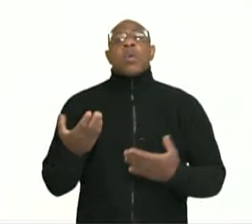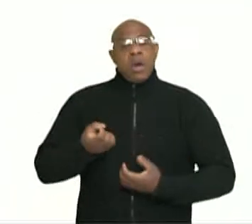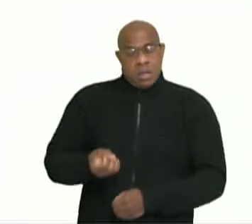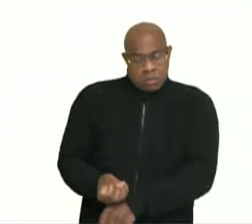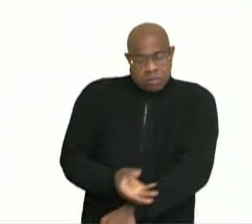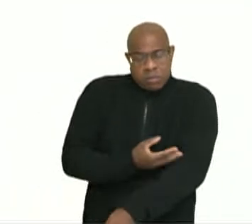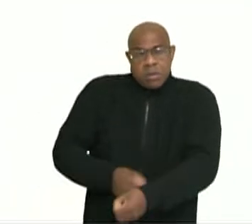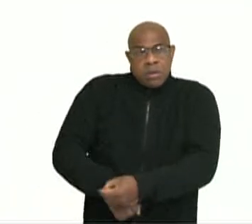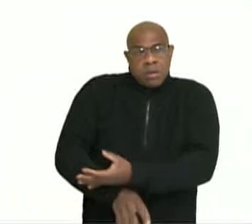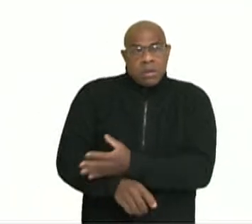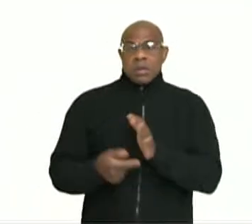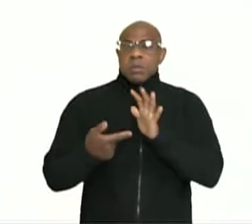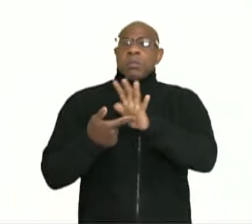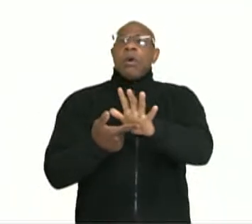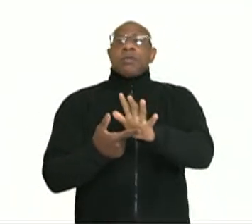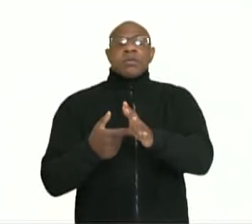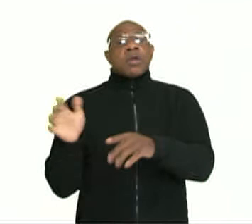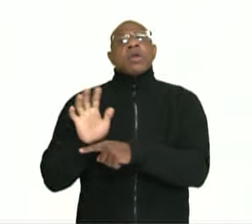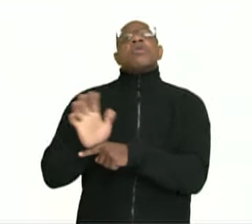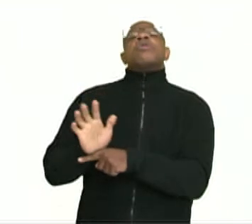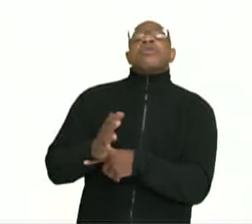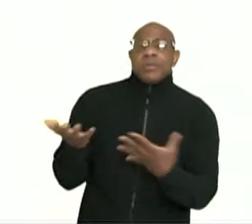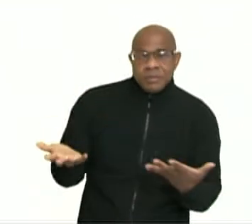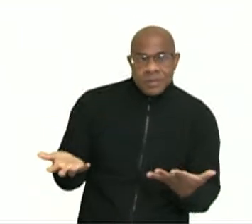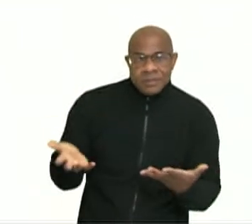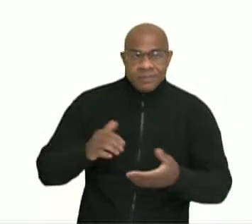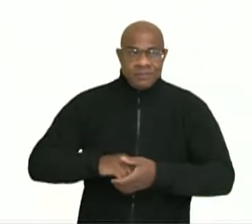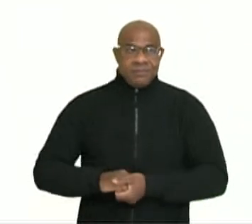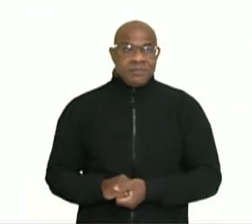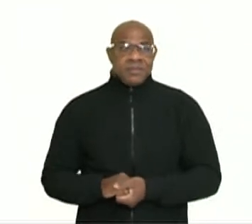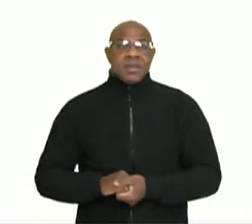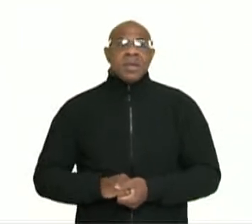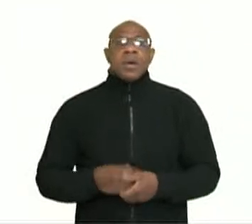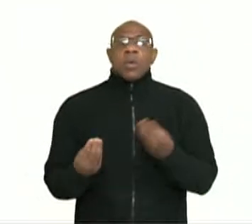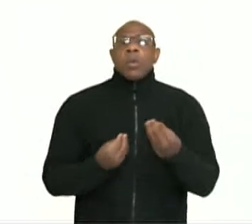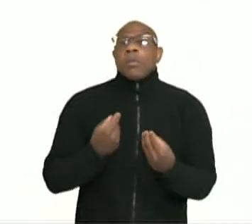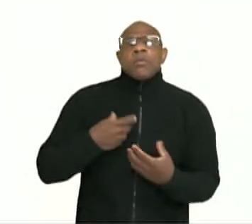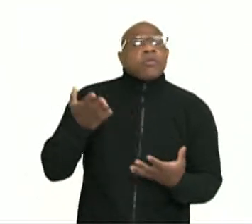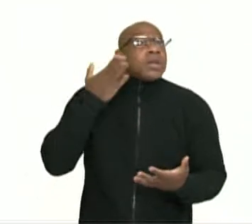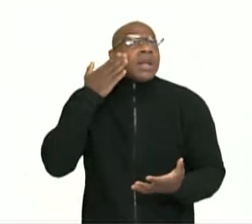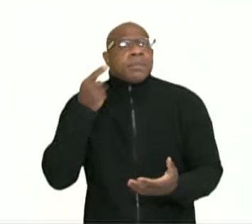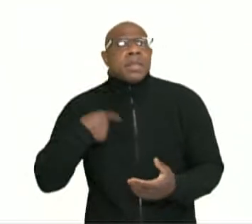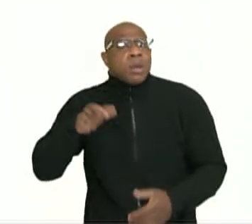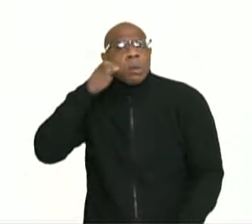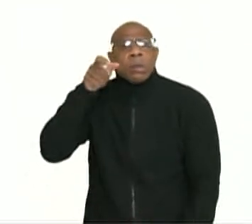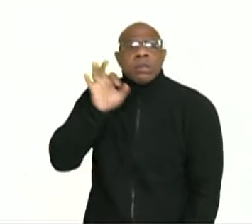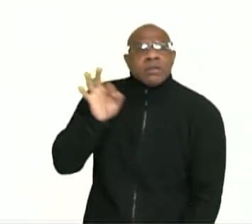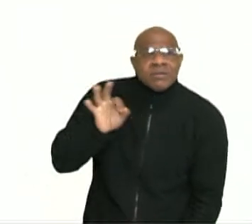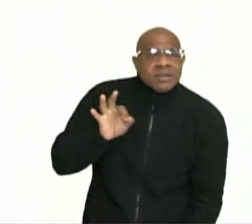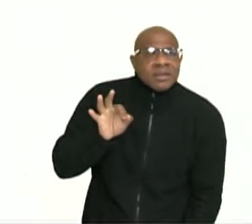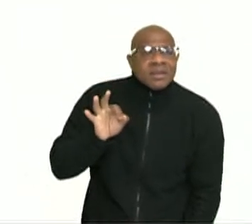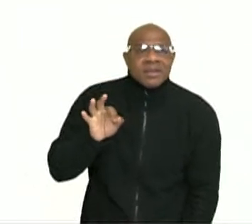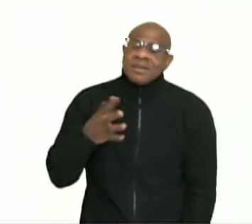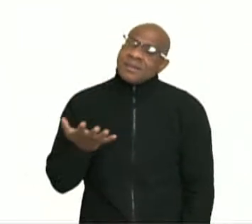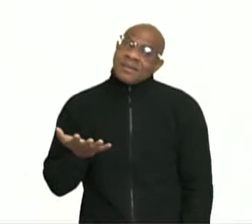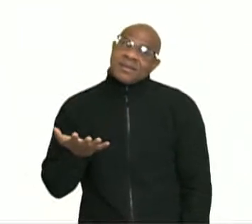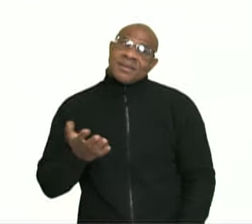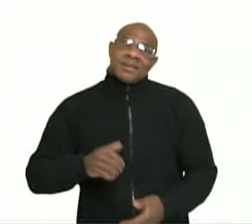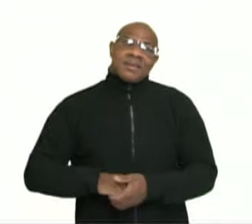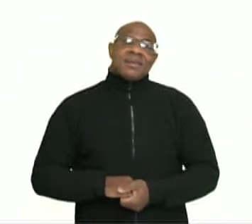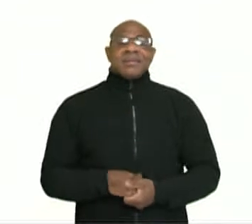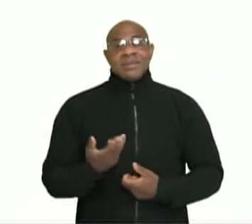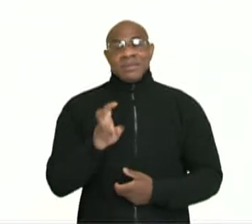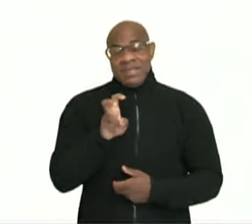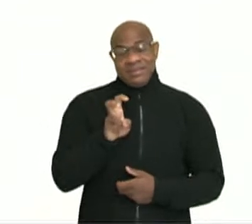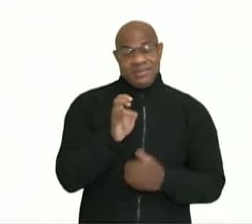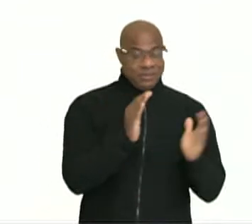emoções retratadas no filme Divertidamente? Como é que eu vou saber? Eu não assisti. Opa, mas eu acabei de te contar 5